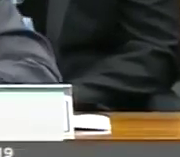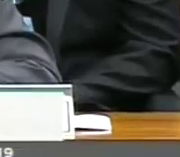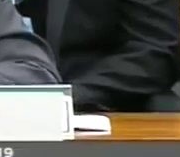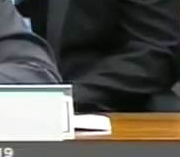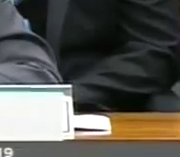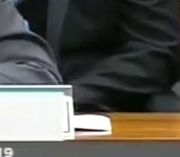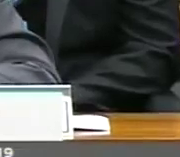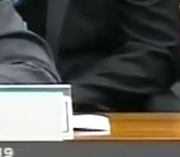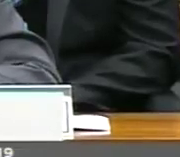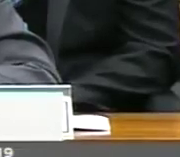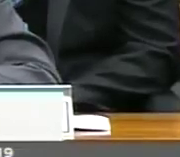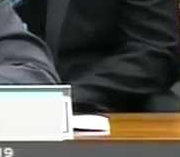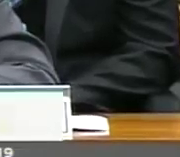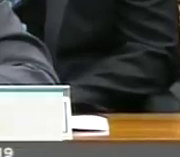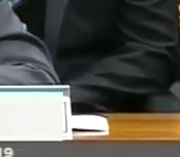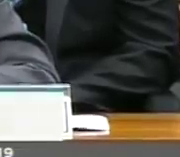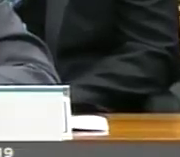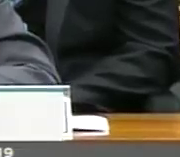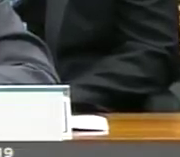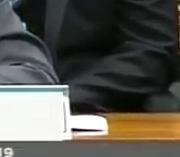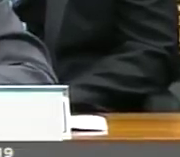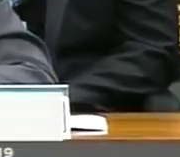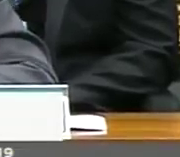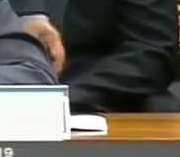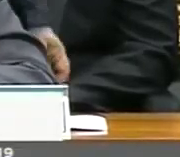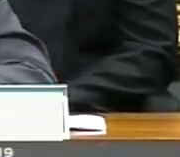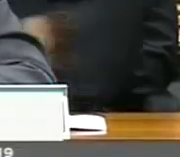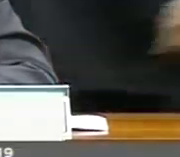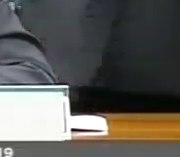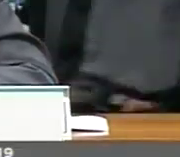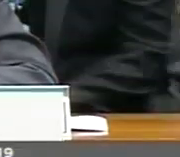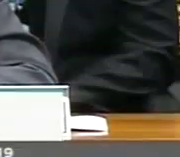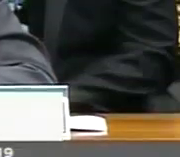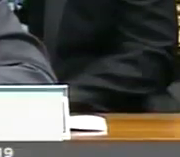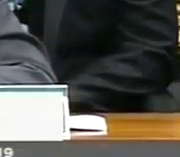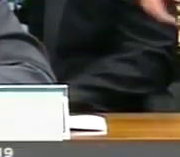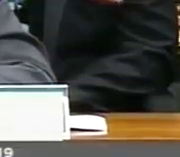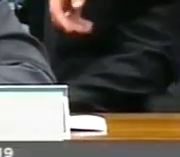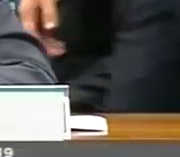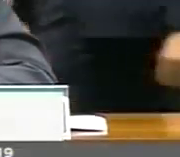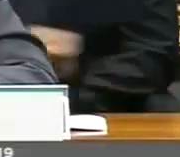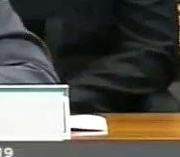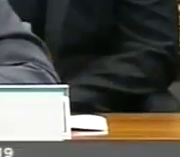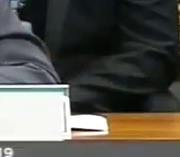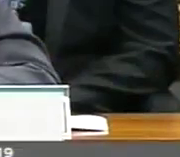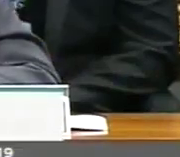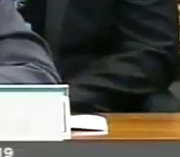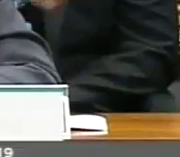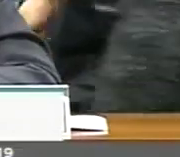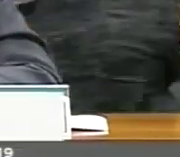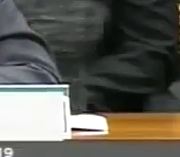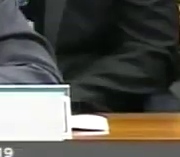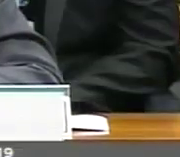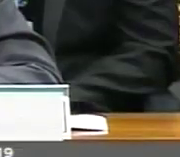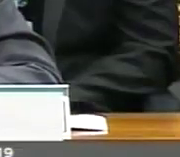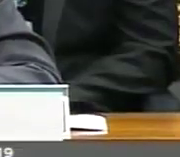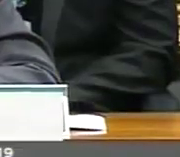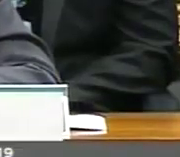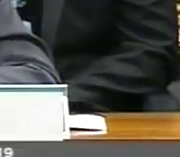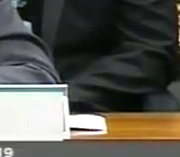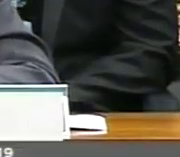de admissibilidade da denúncia. Não há condenação nesse momento, nem estamos afastando a Presidente das suas